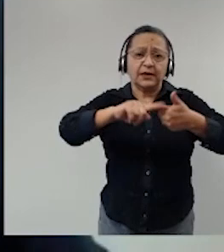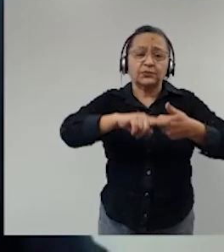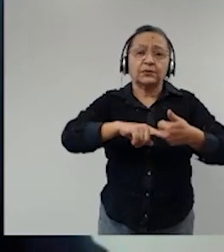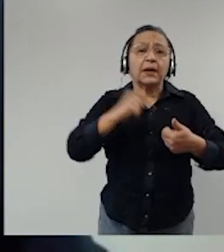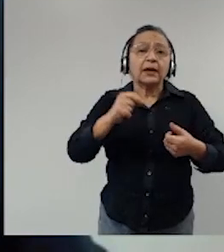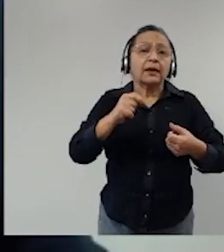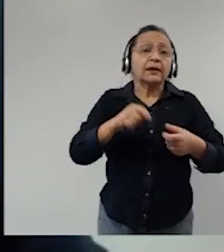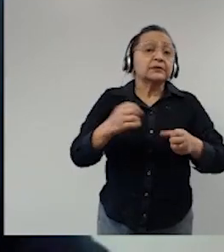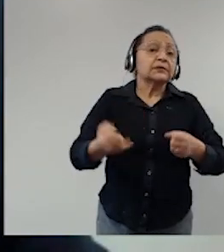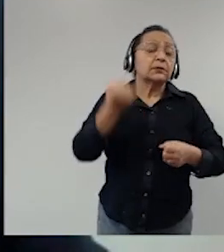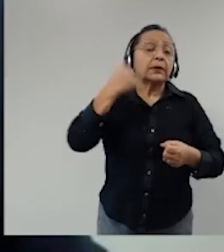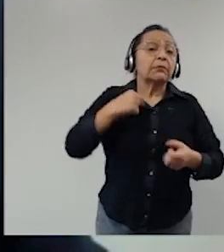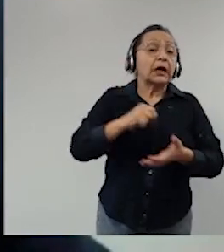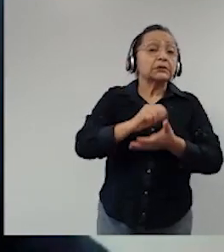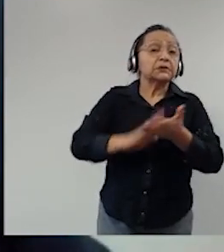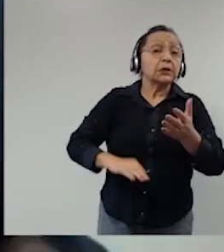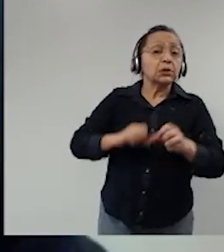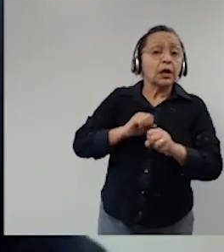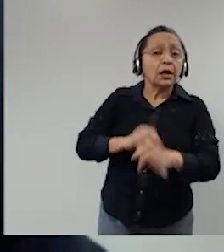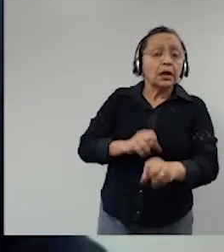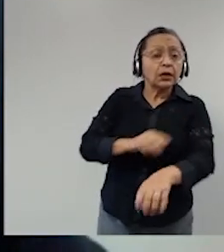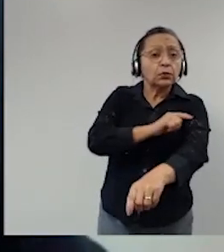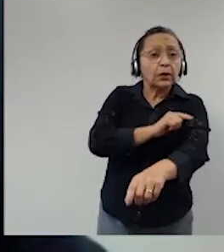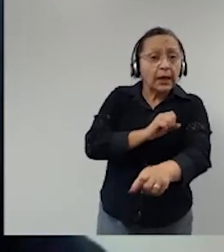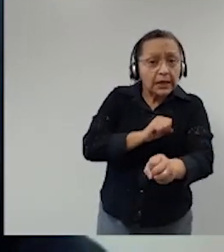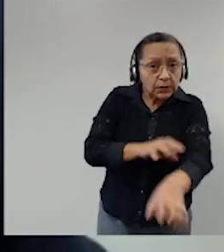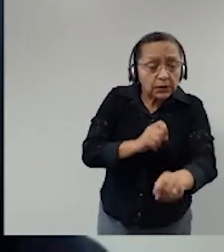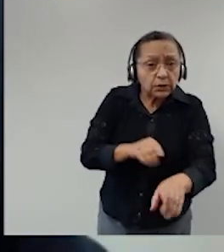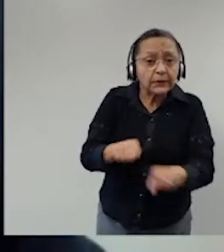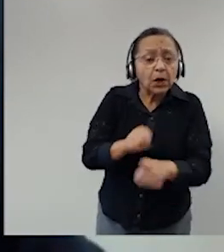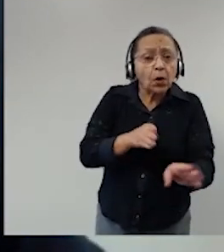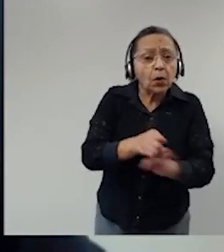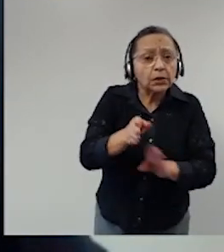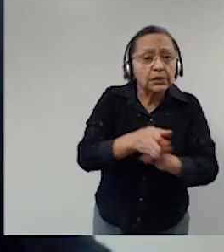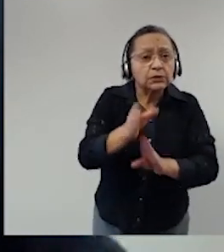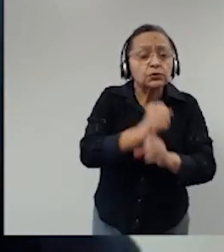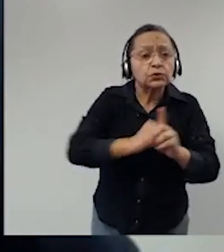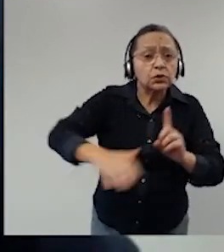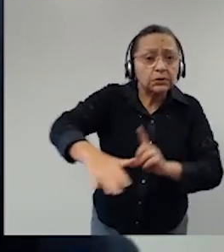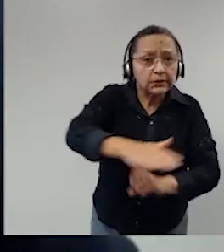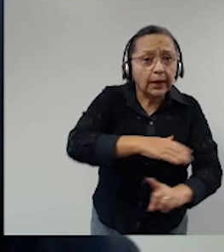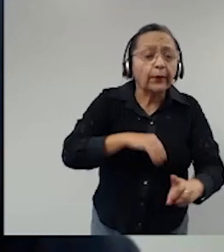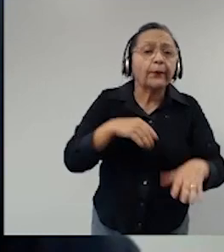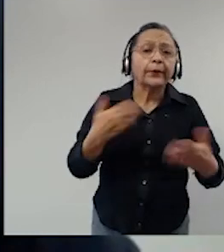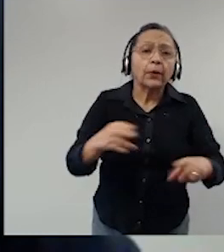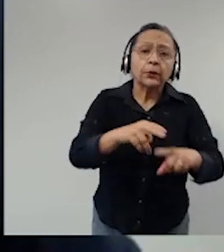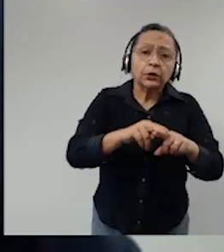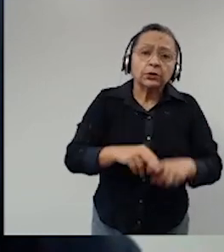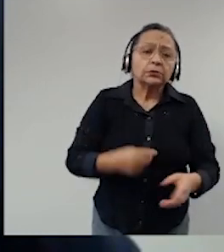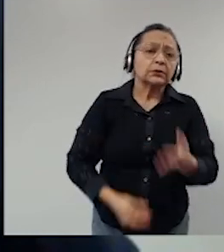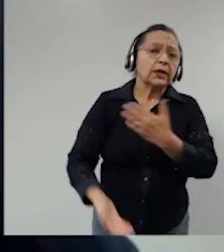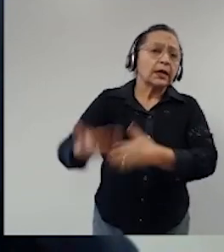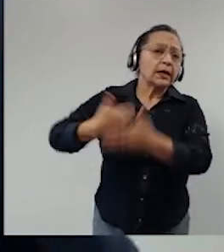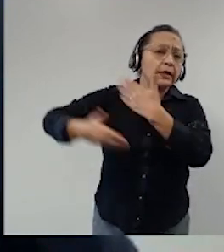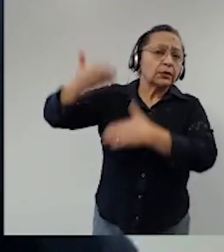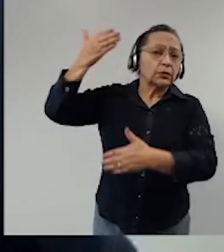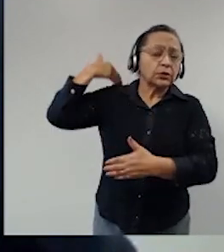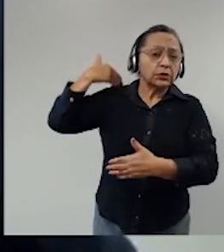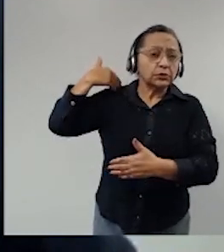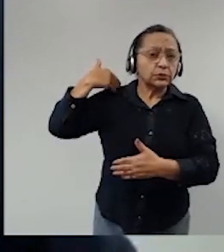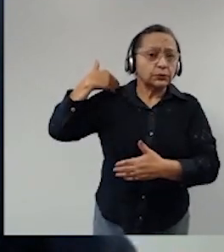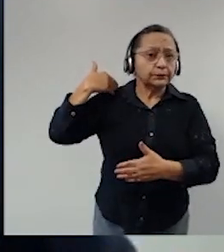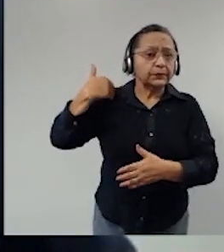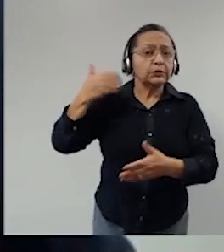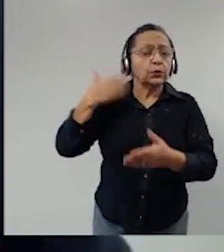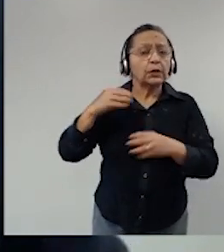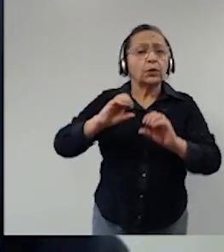uma atividade de educação e orientação social. Então, desde o início, desde quando a Organização Mundial da